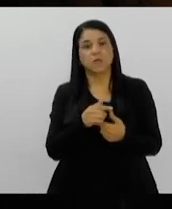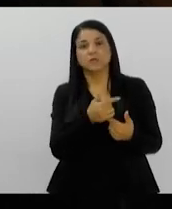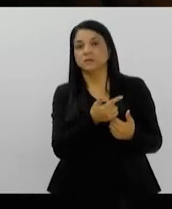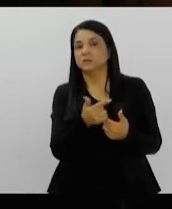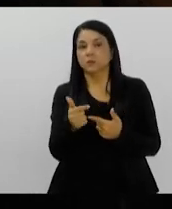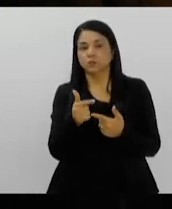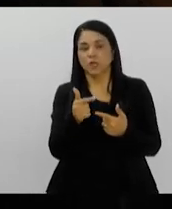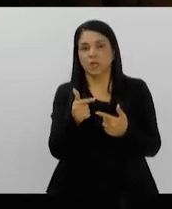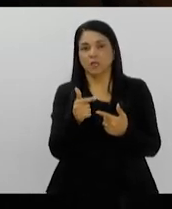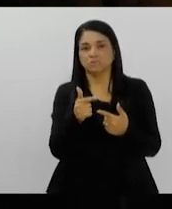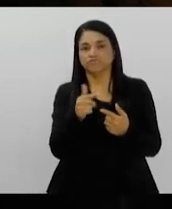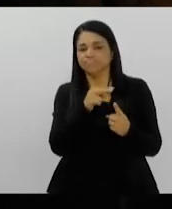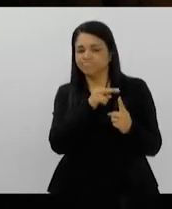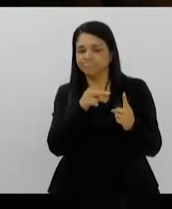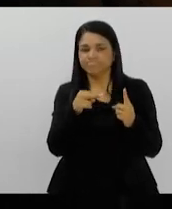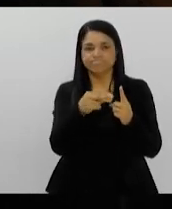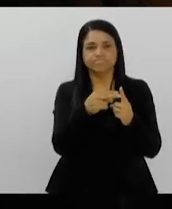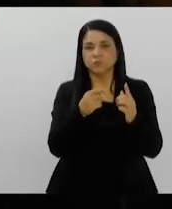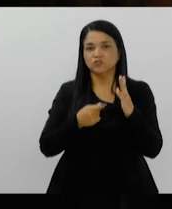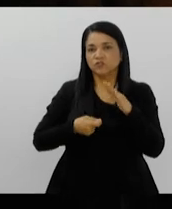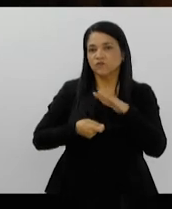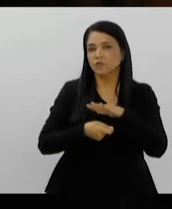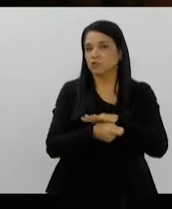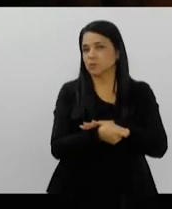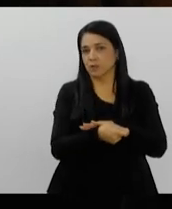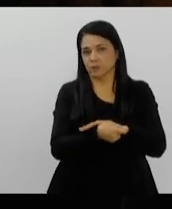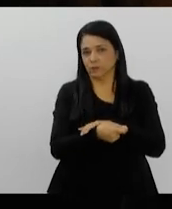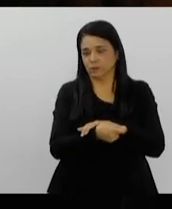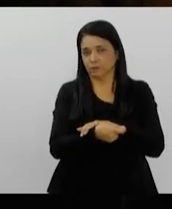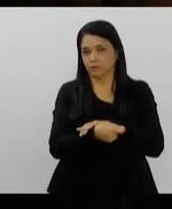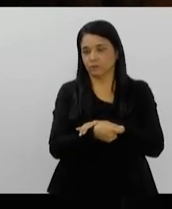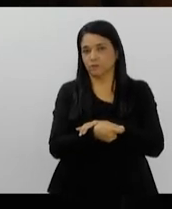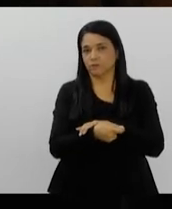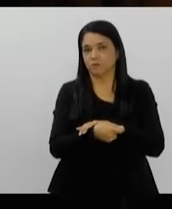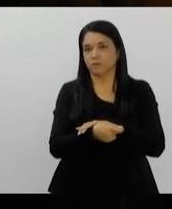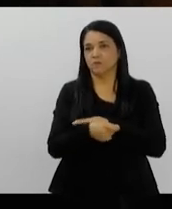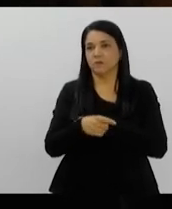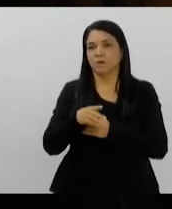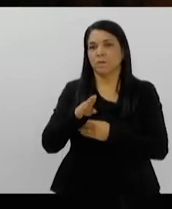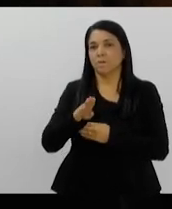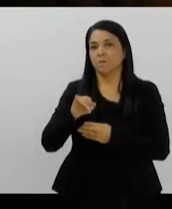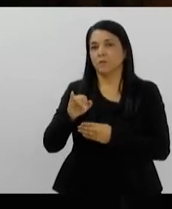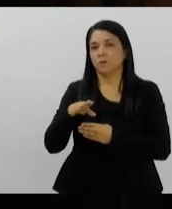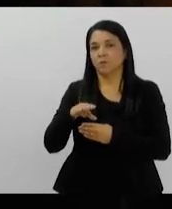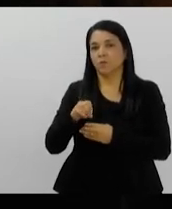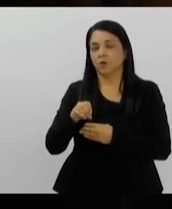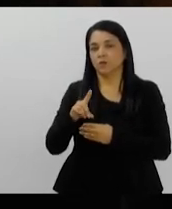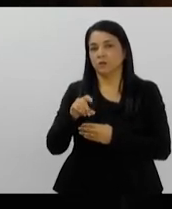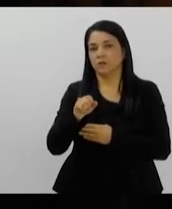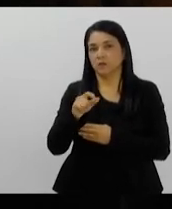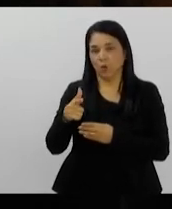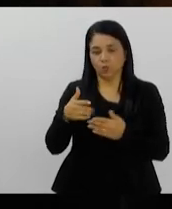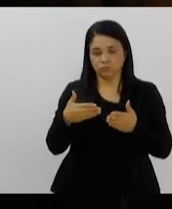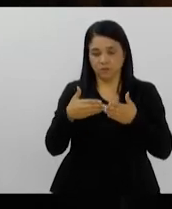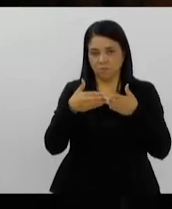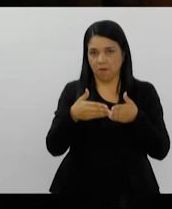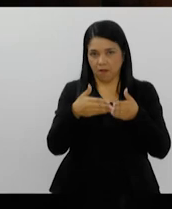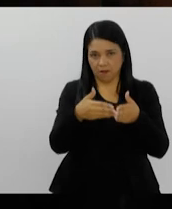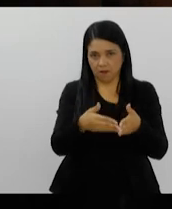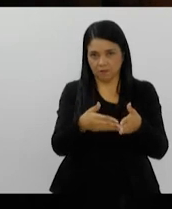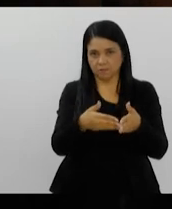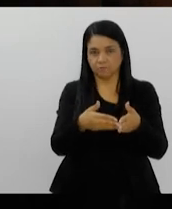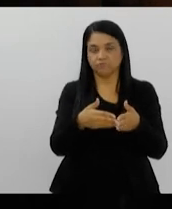a previsão de investimentos no modal aquaviário, nas barcas. Está em curso